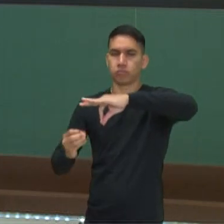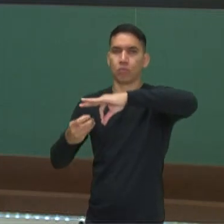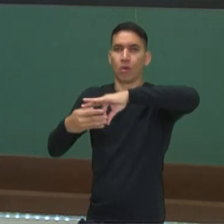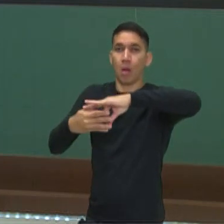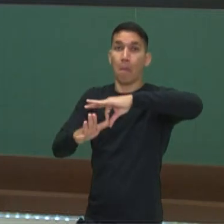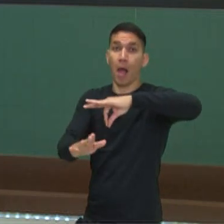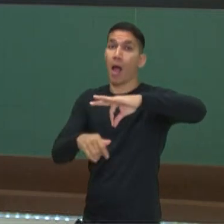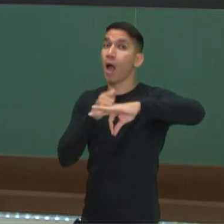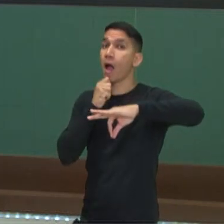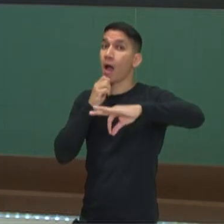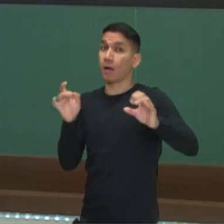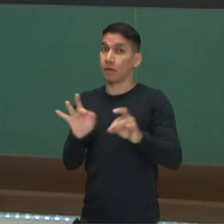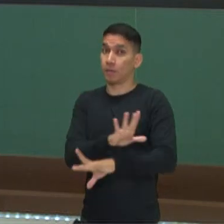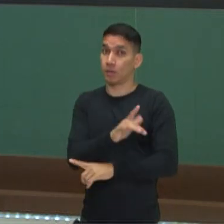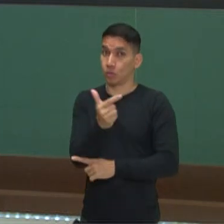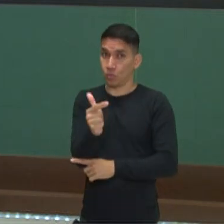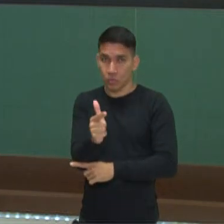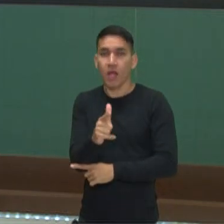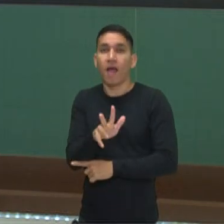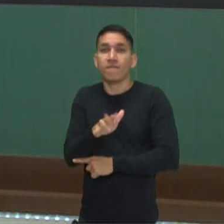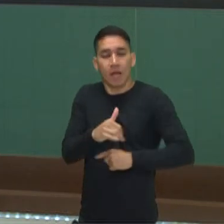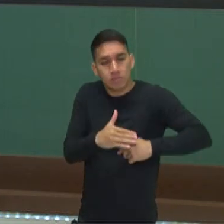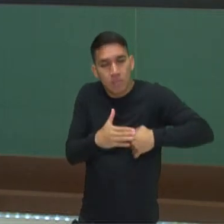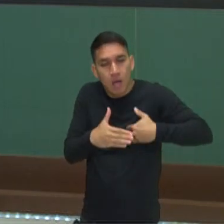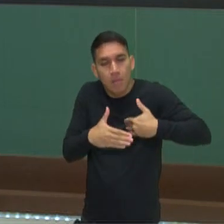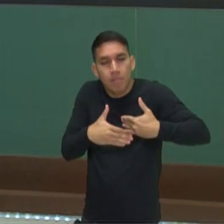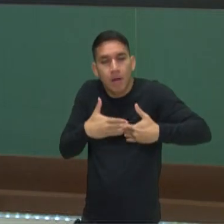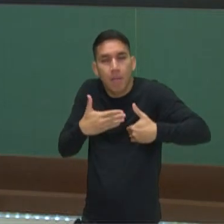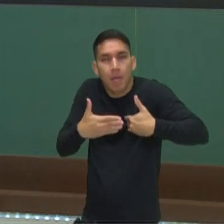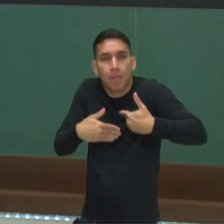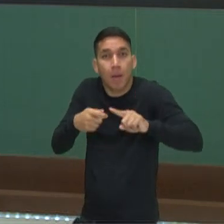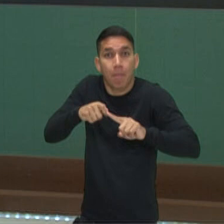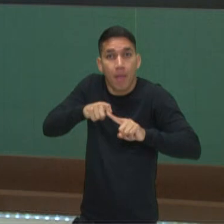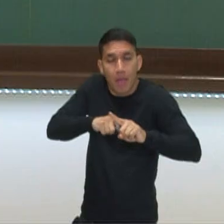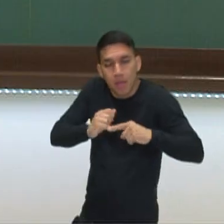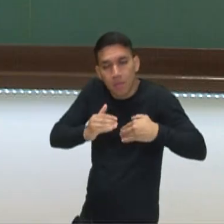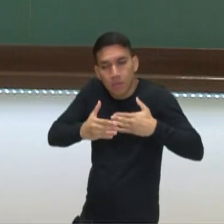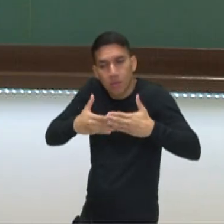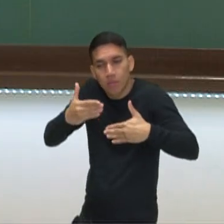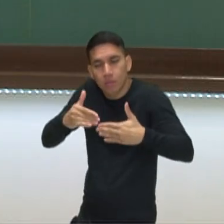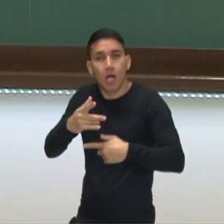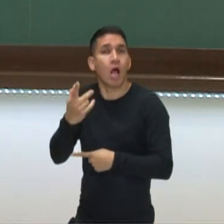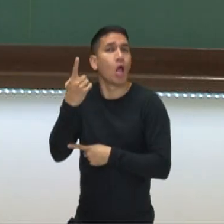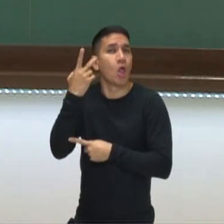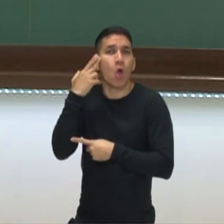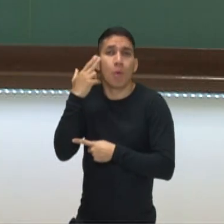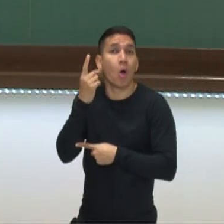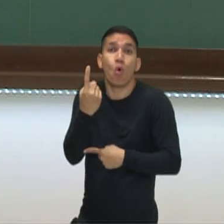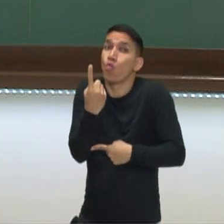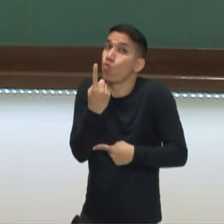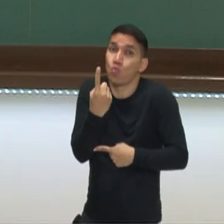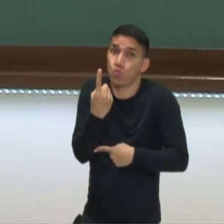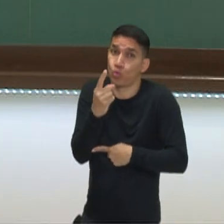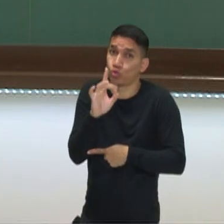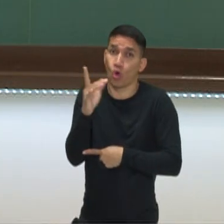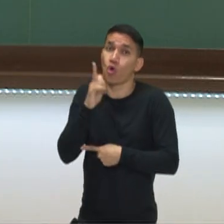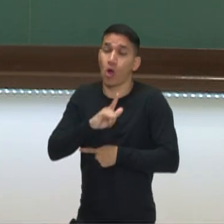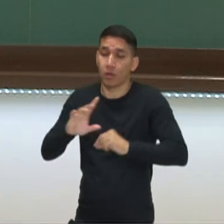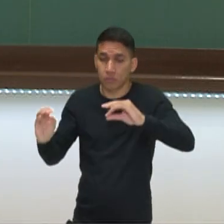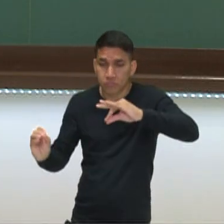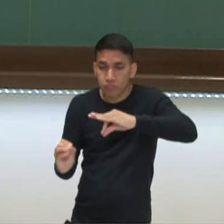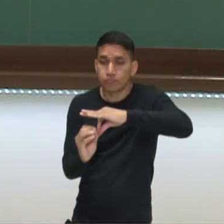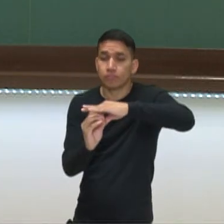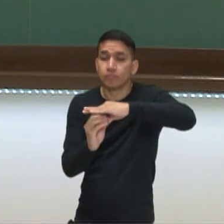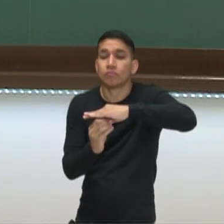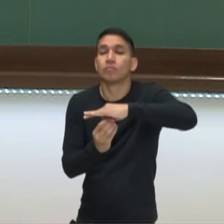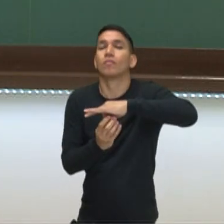ainda. Eles vão amadurecendo mensalmente. Então, geralmente é um por mês que vai amadurecer. E